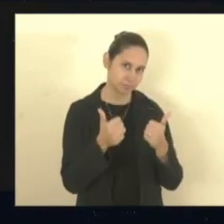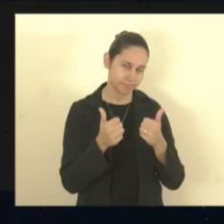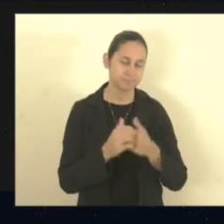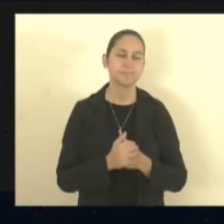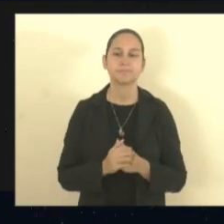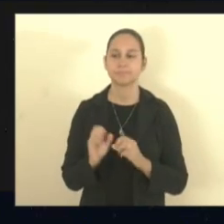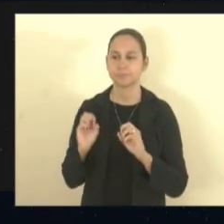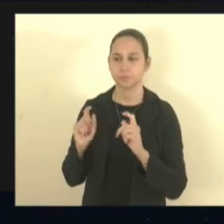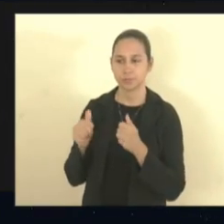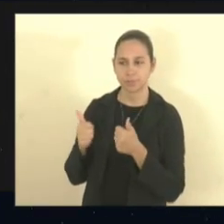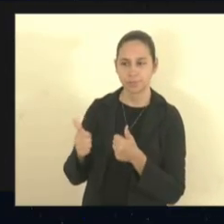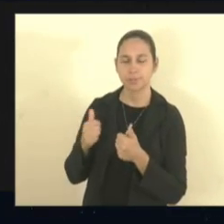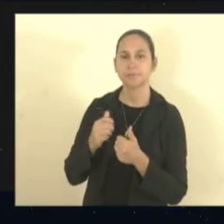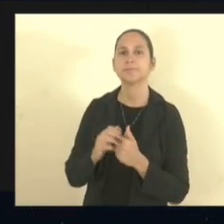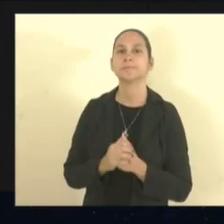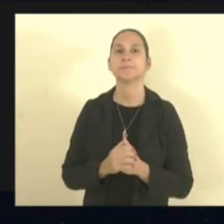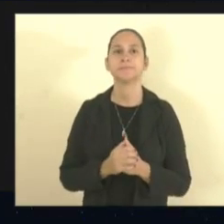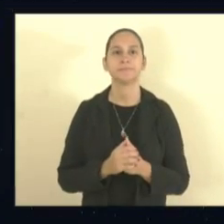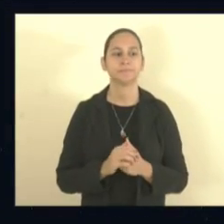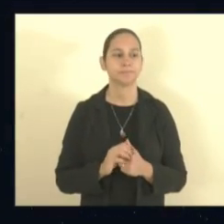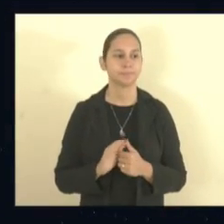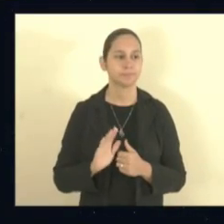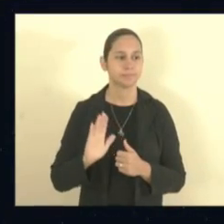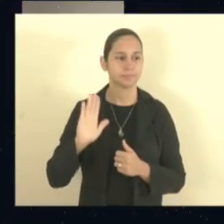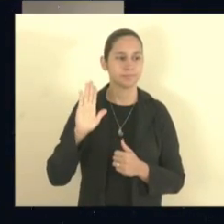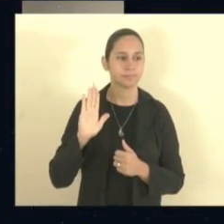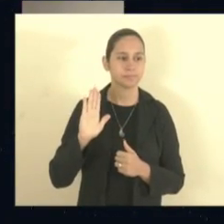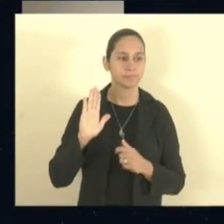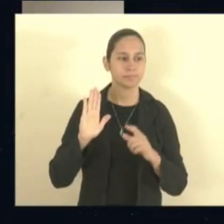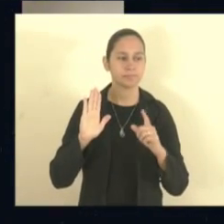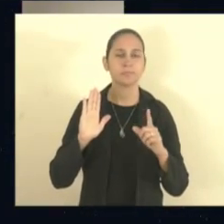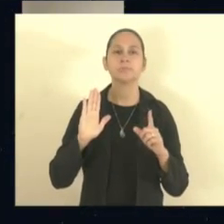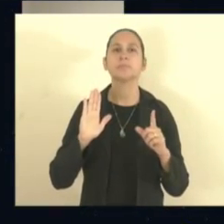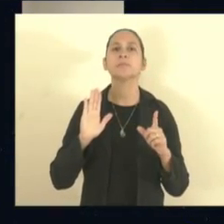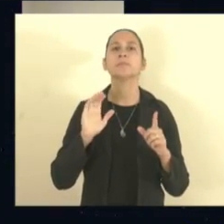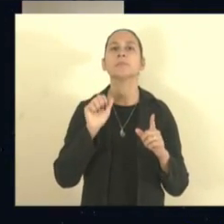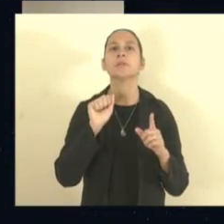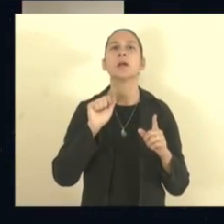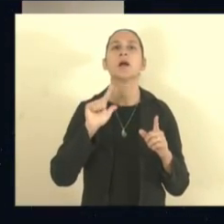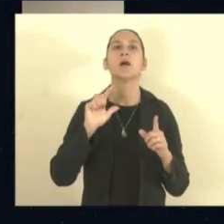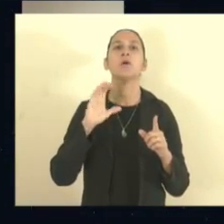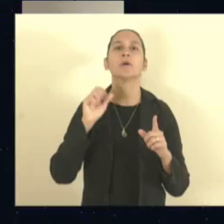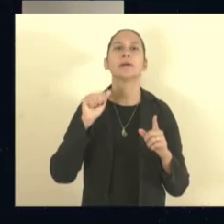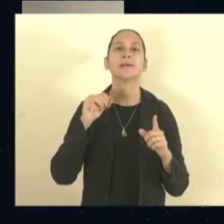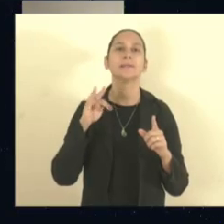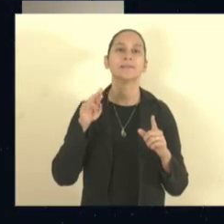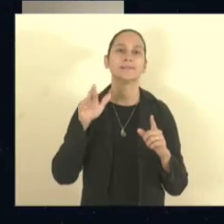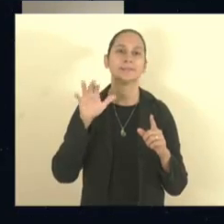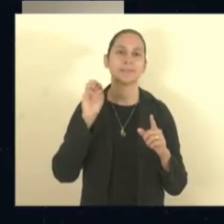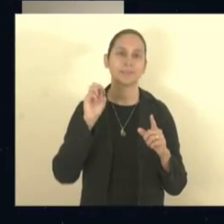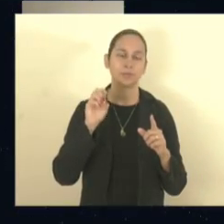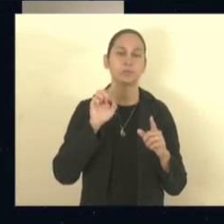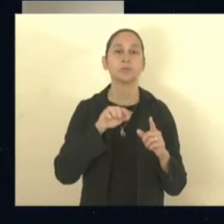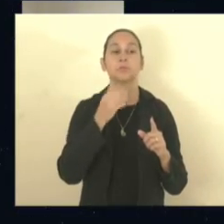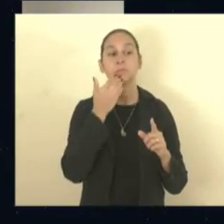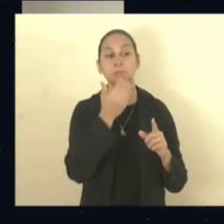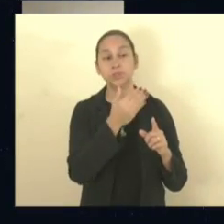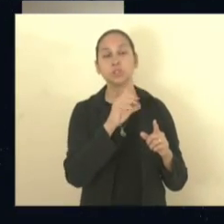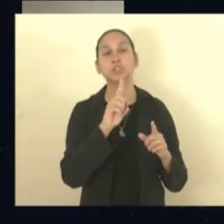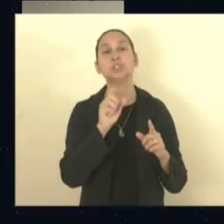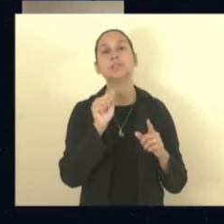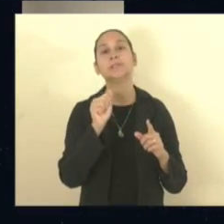Ok. Obrigado, presidente, pela ordem. Só também, se possível, solicitar